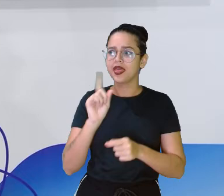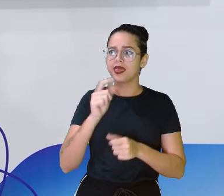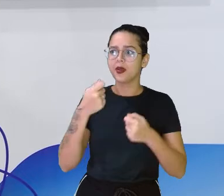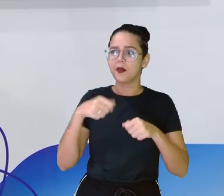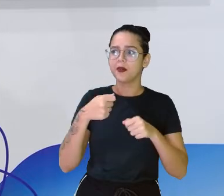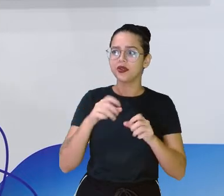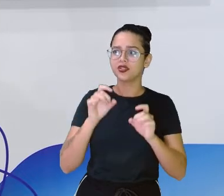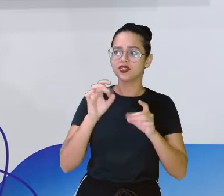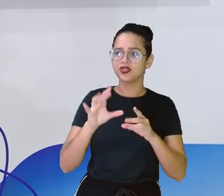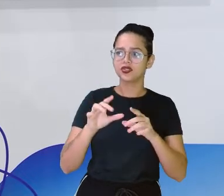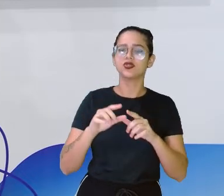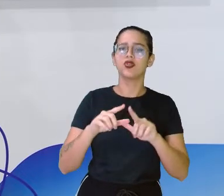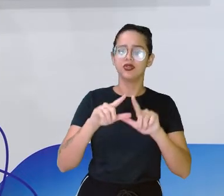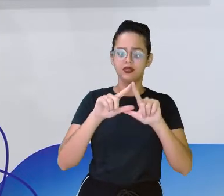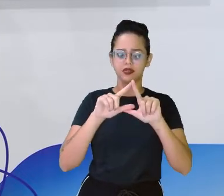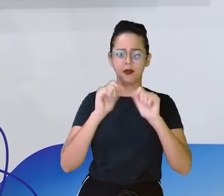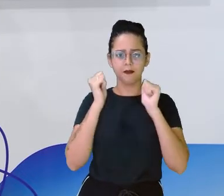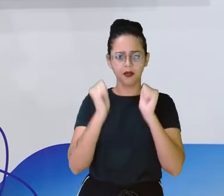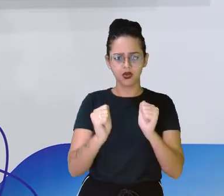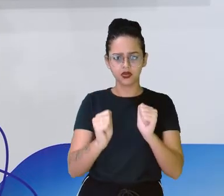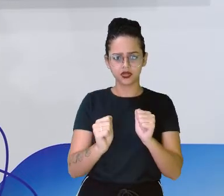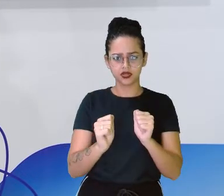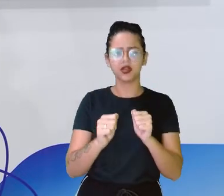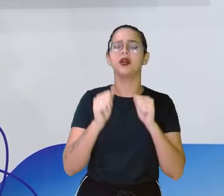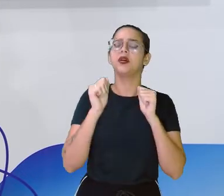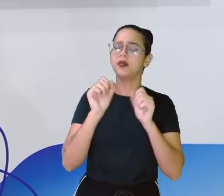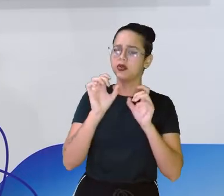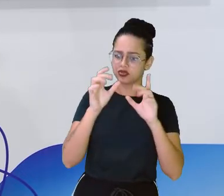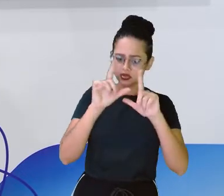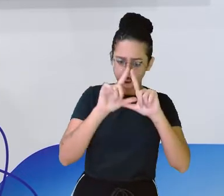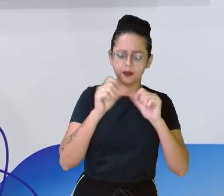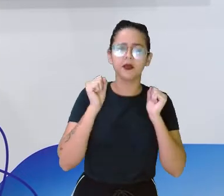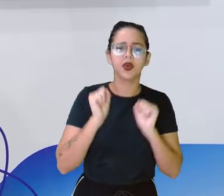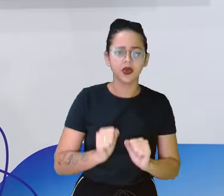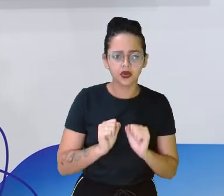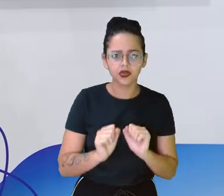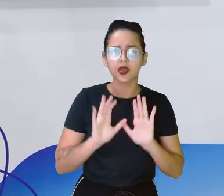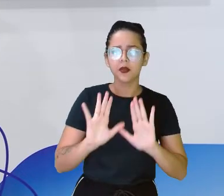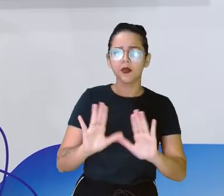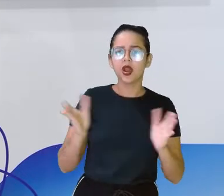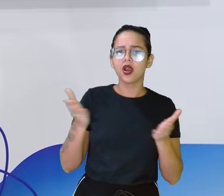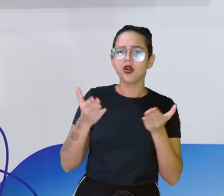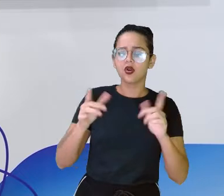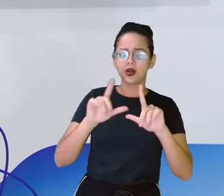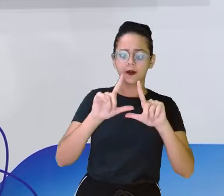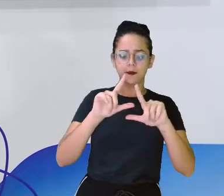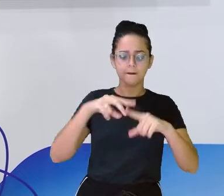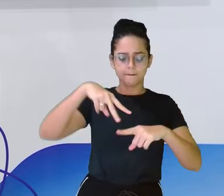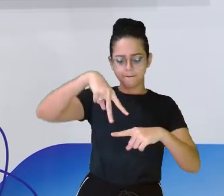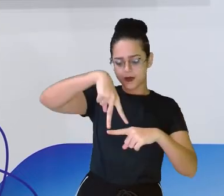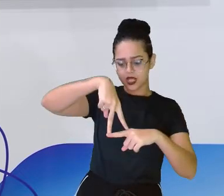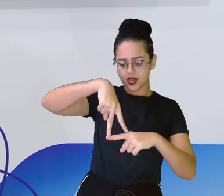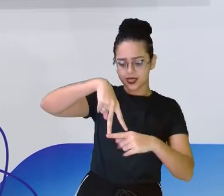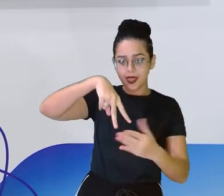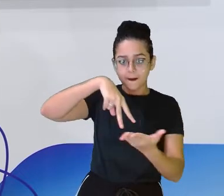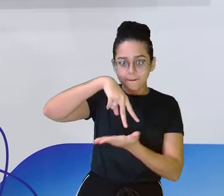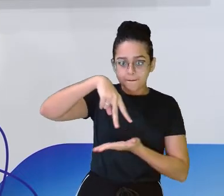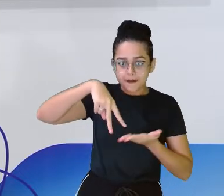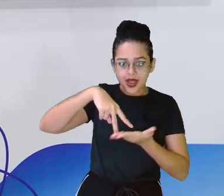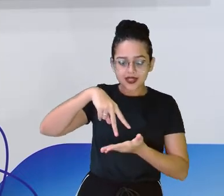precisa só ser triangular. Pode ser triangular? Pode. Nesse caso, será uma pirâmide de base